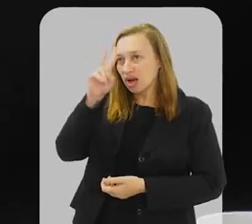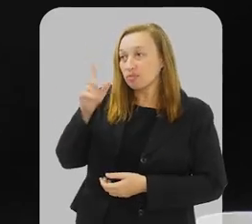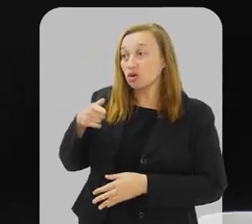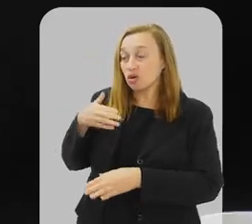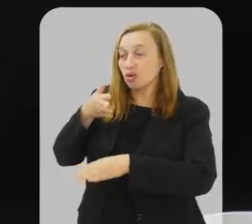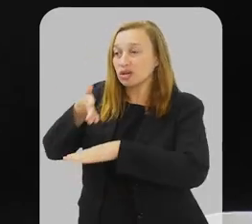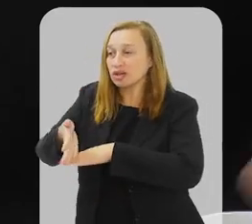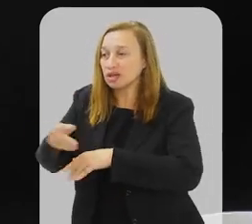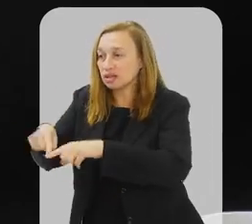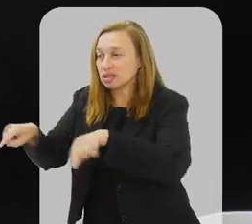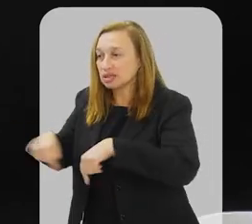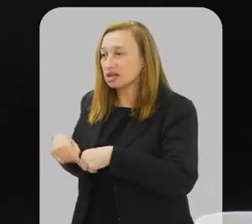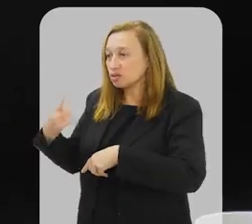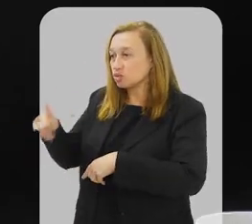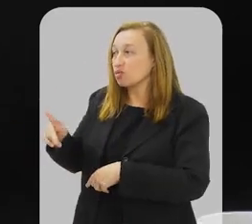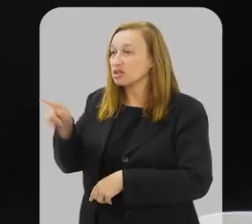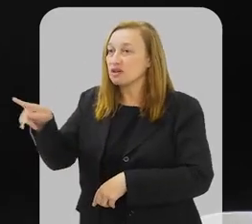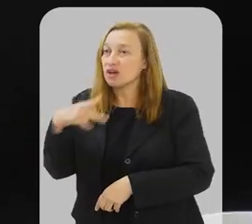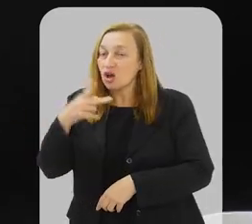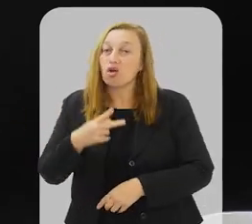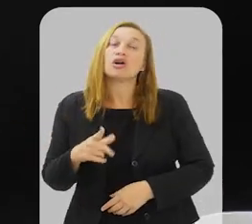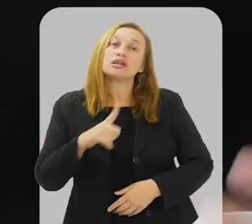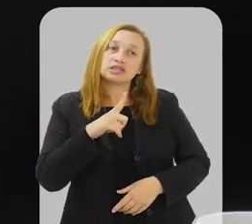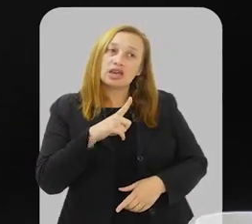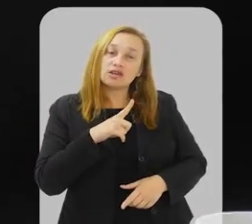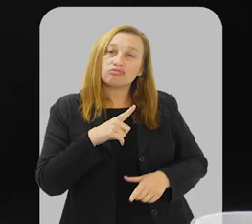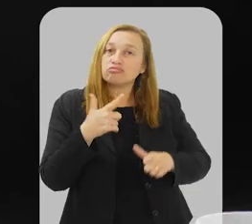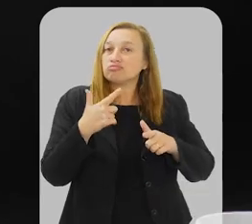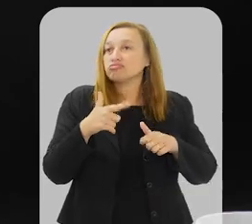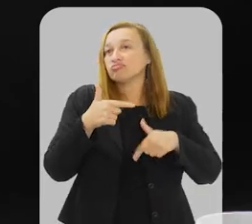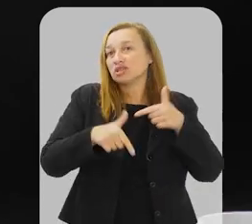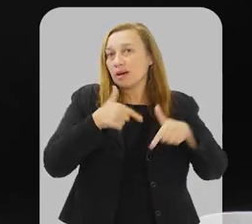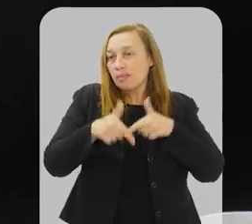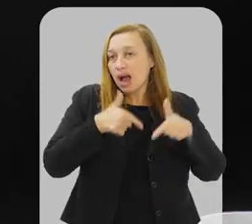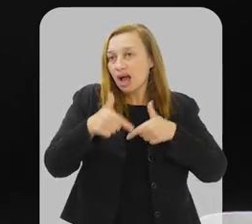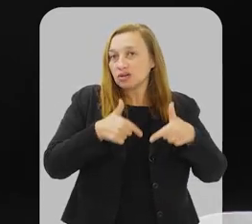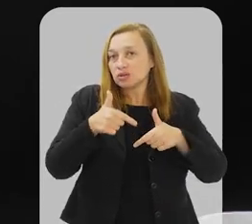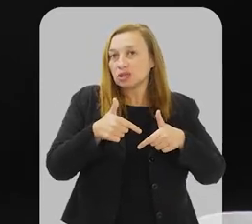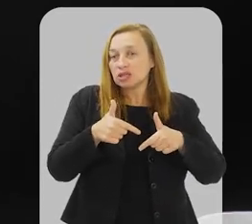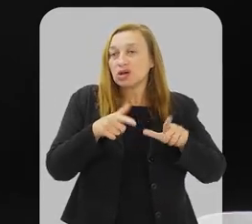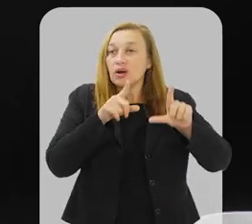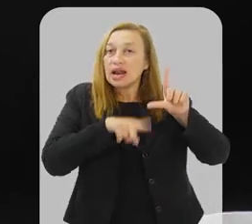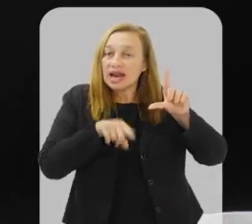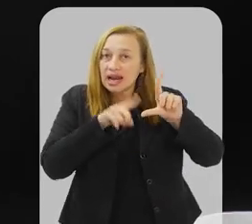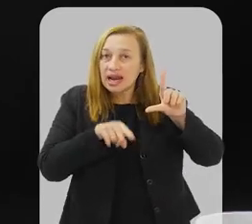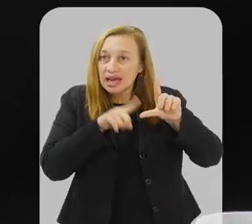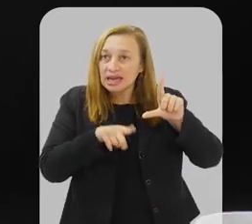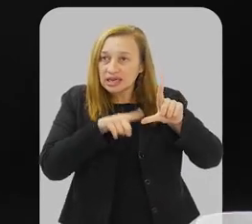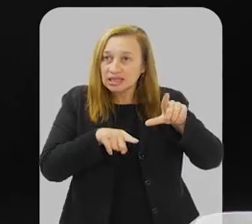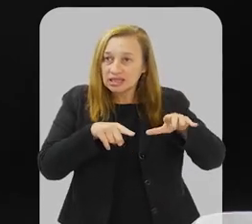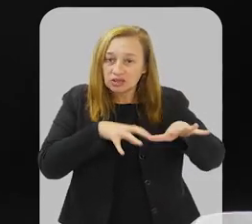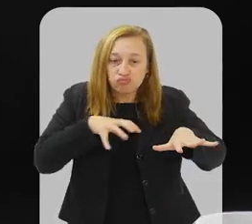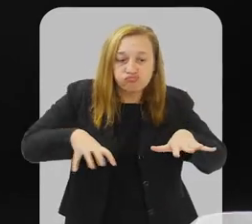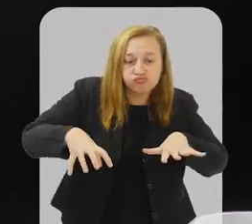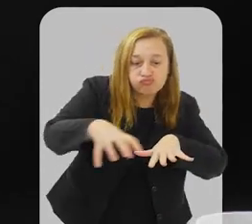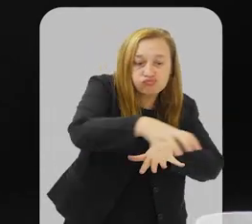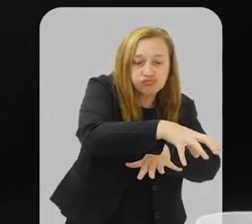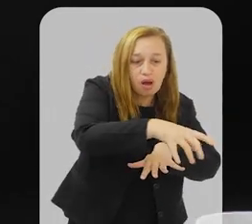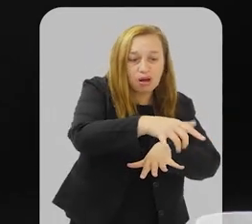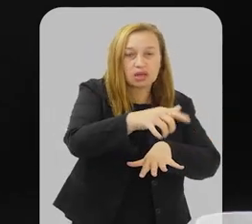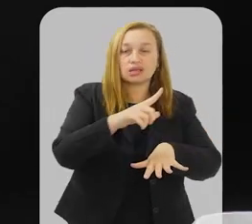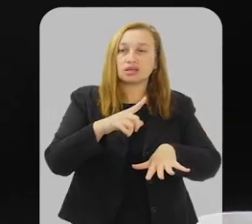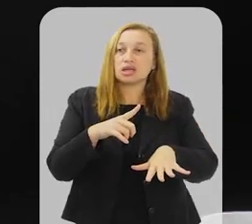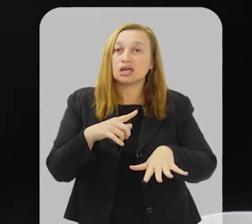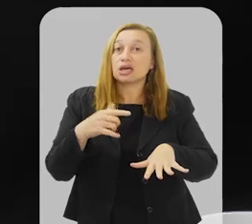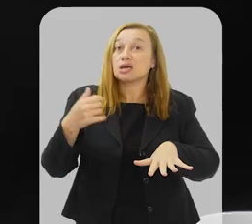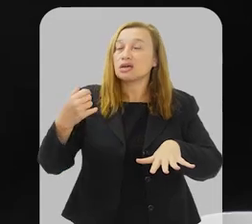de eu indo na sua s não com certeza eu tenho um trabalho que são umas letras do carro abri alas escrito Virador eu falei não vou